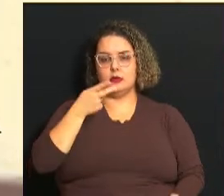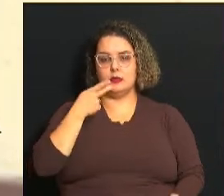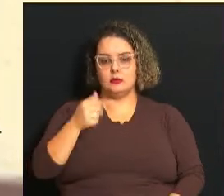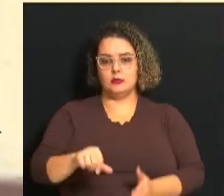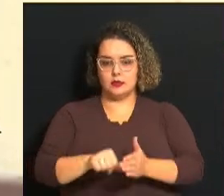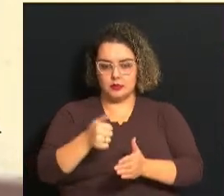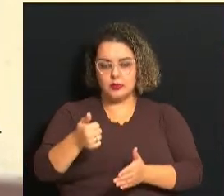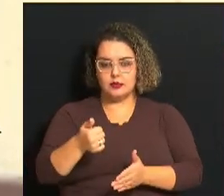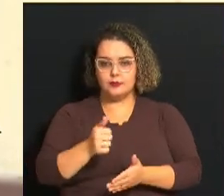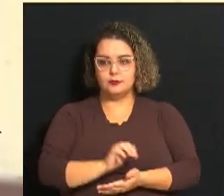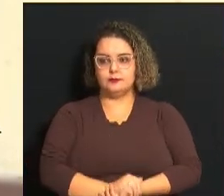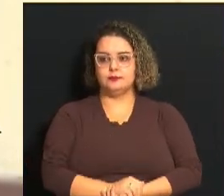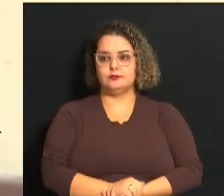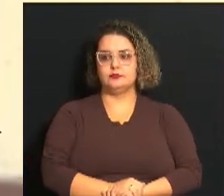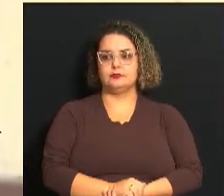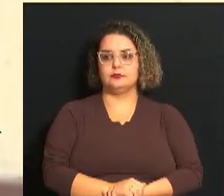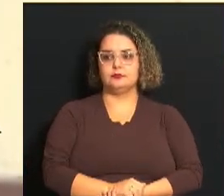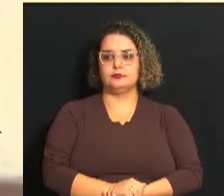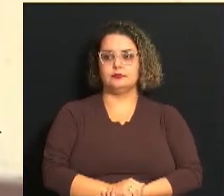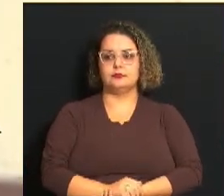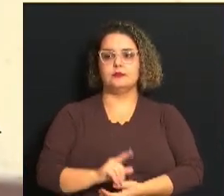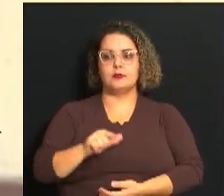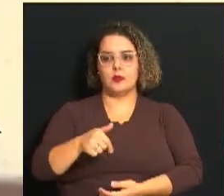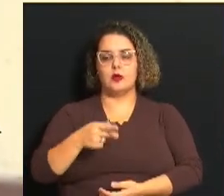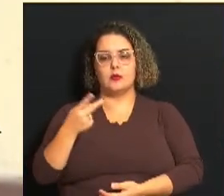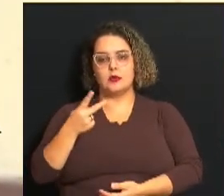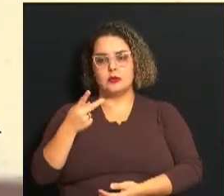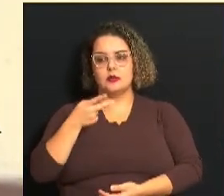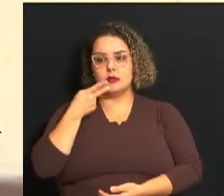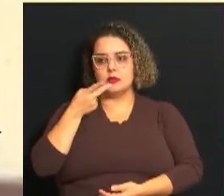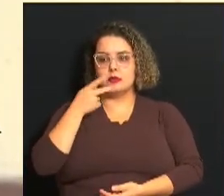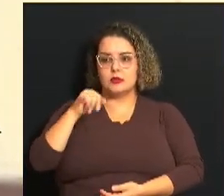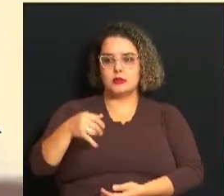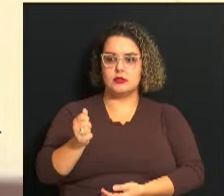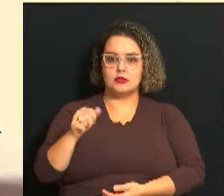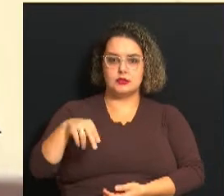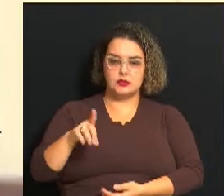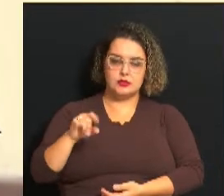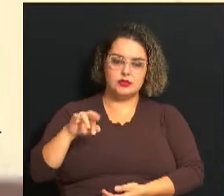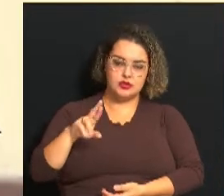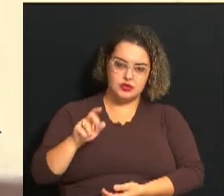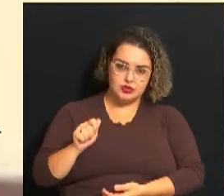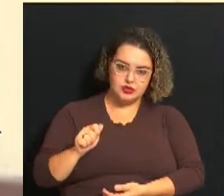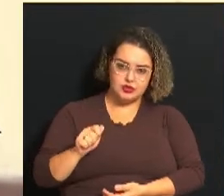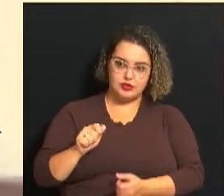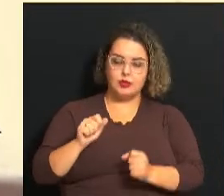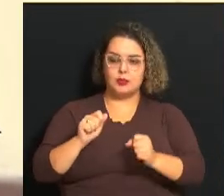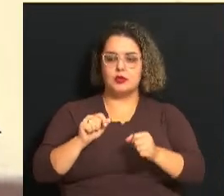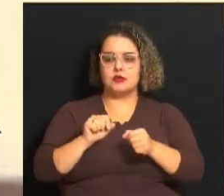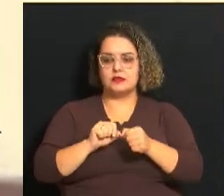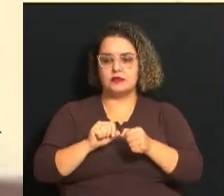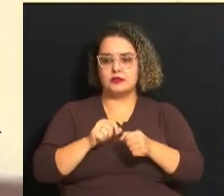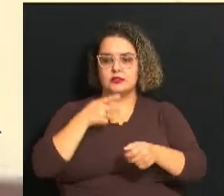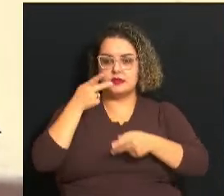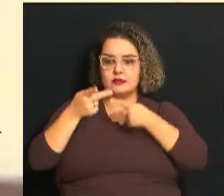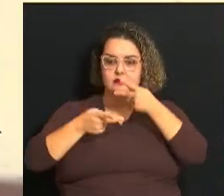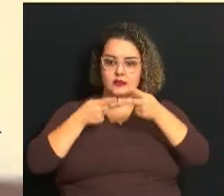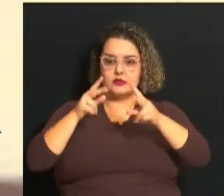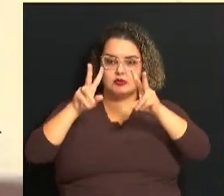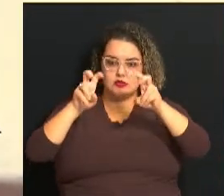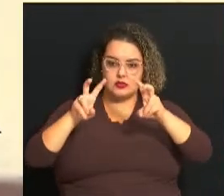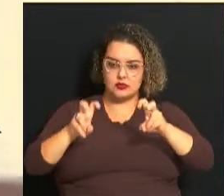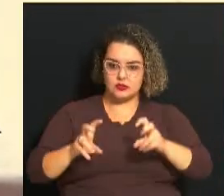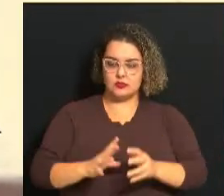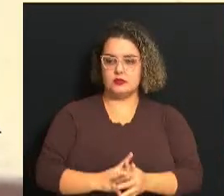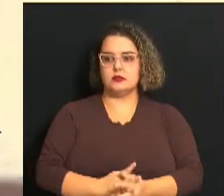depois eu encaminho a segunda fala para Jandira né ela possa também fazer aqui a fala sobre o tema